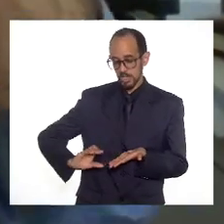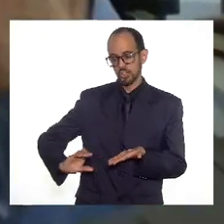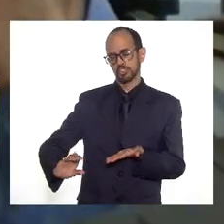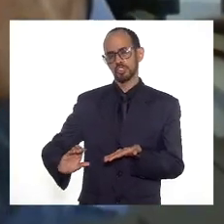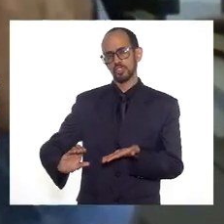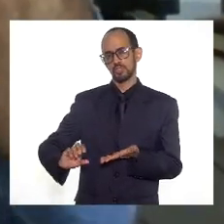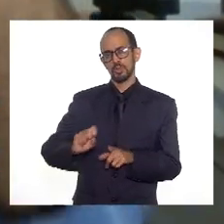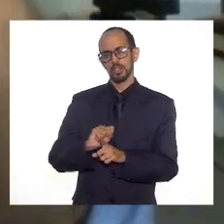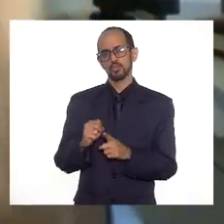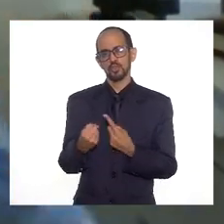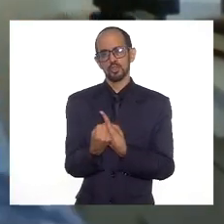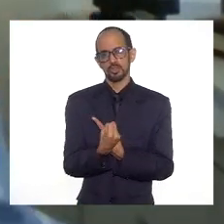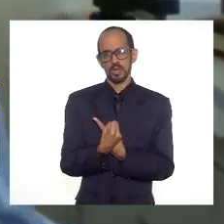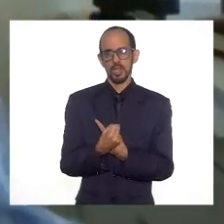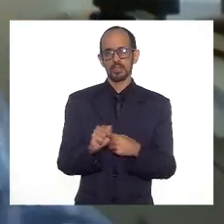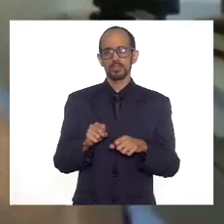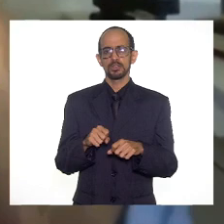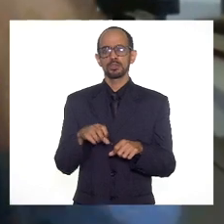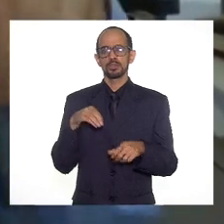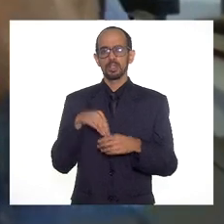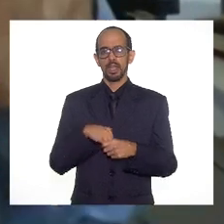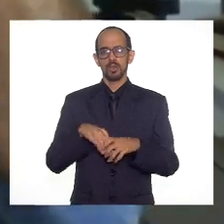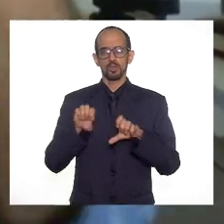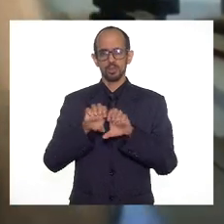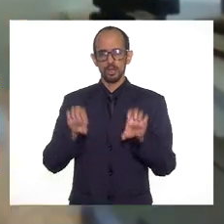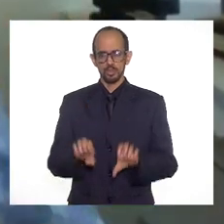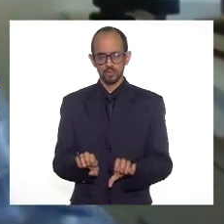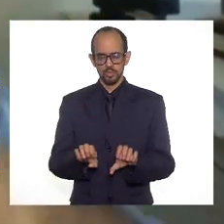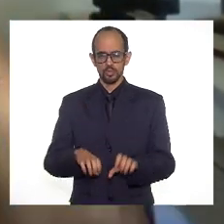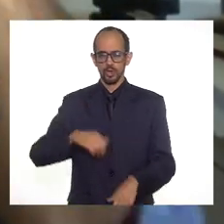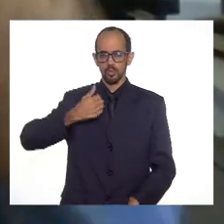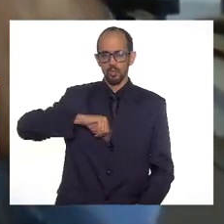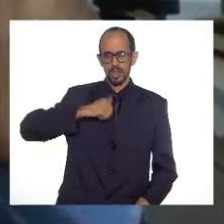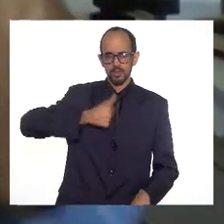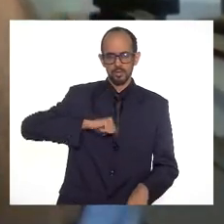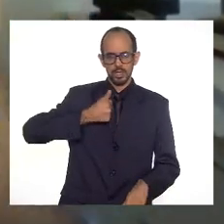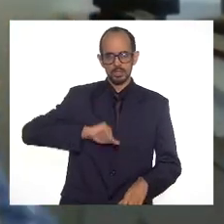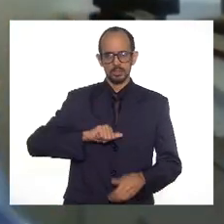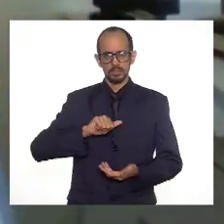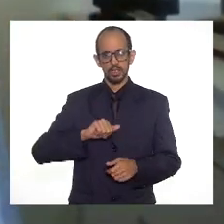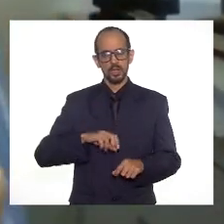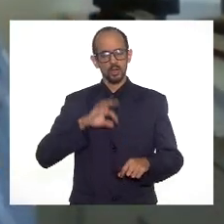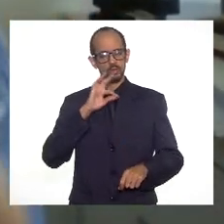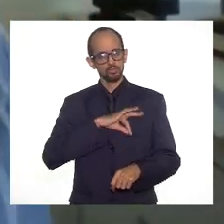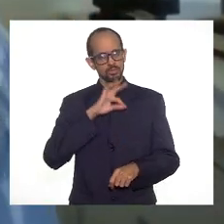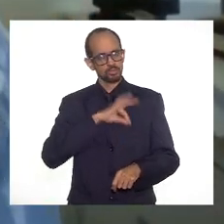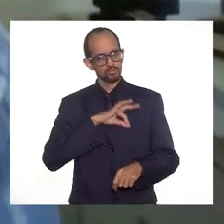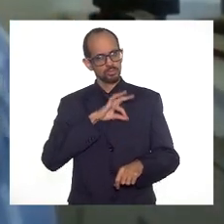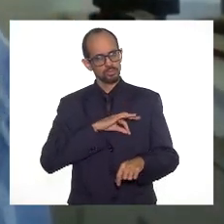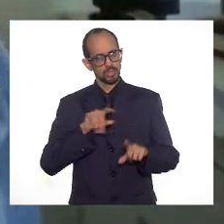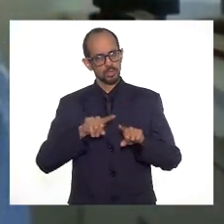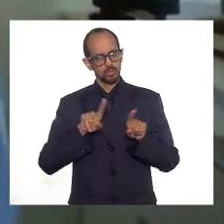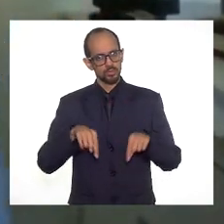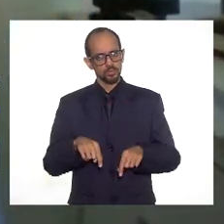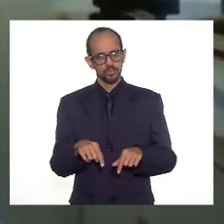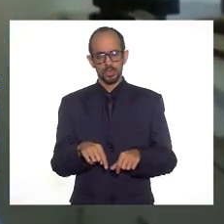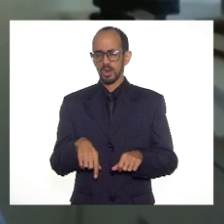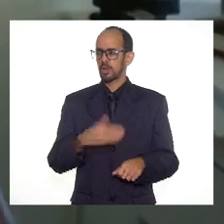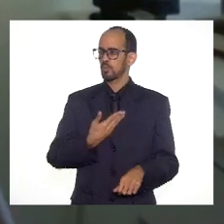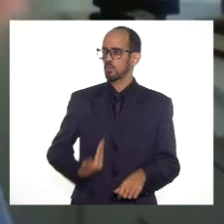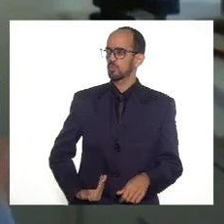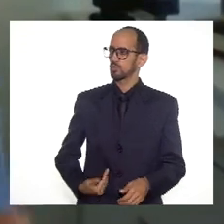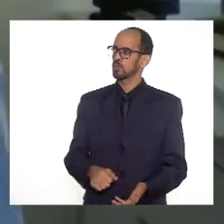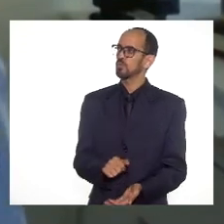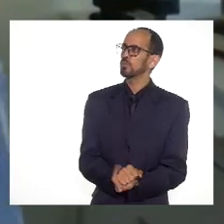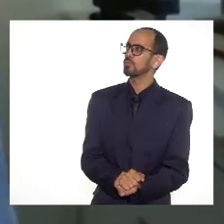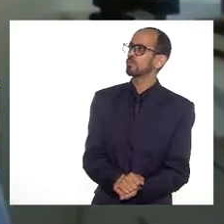são investimentos estruturantes, qualificação e boa remuneração do nosso servidor público. Então, é